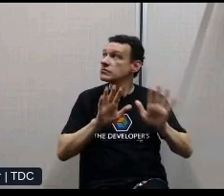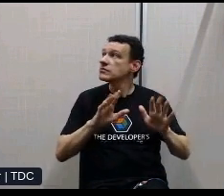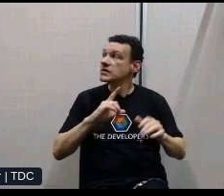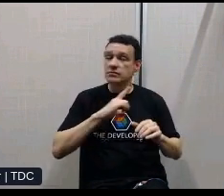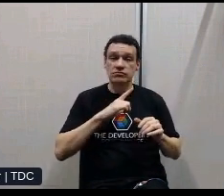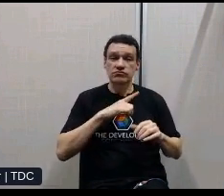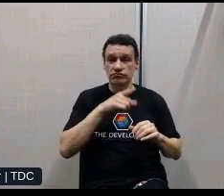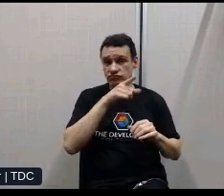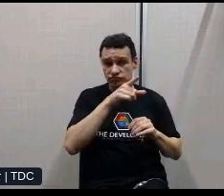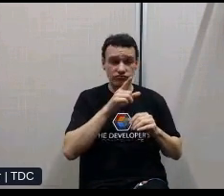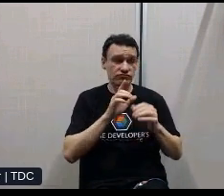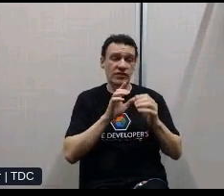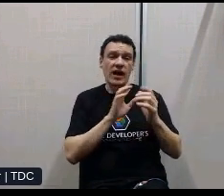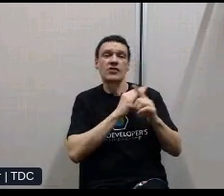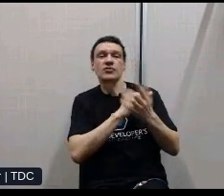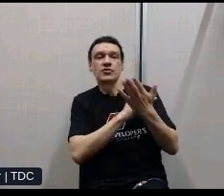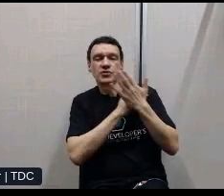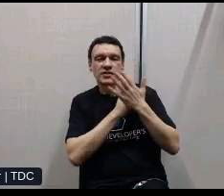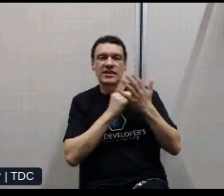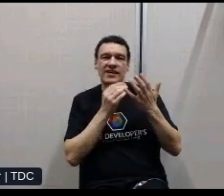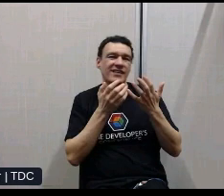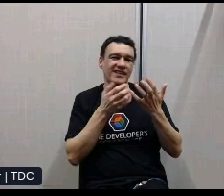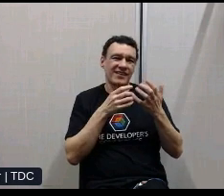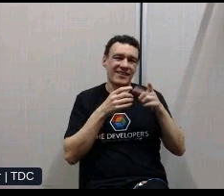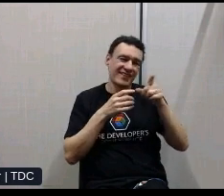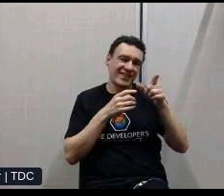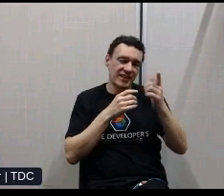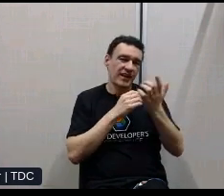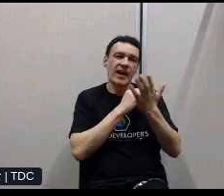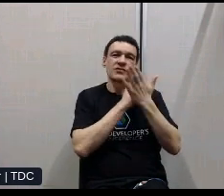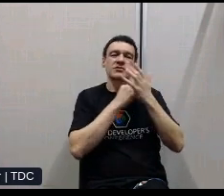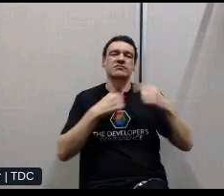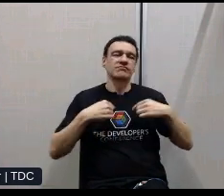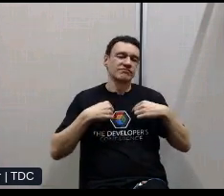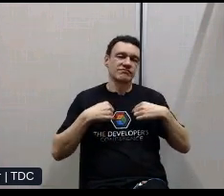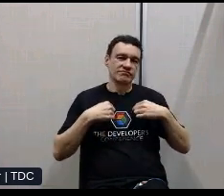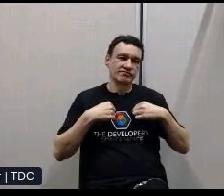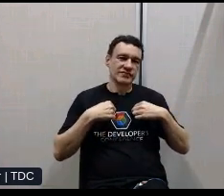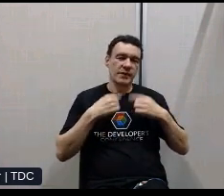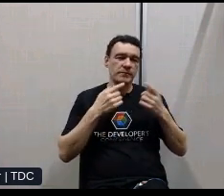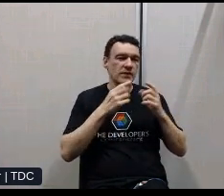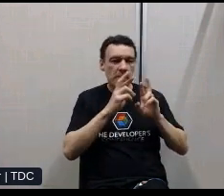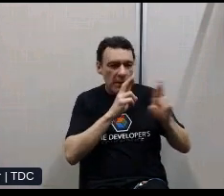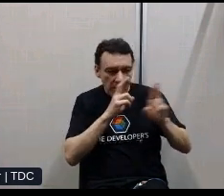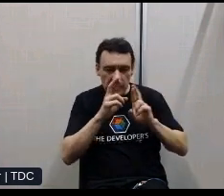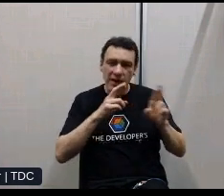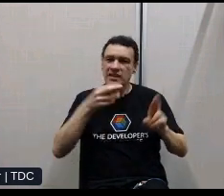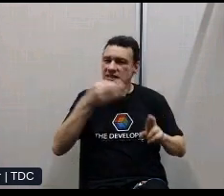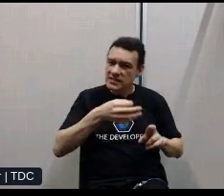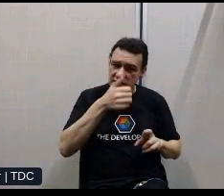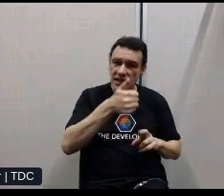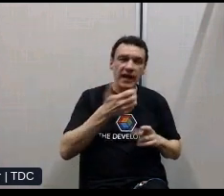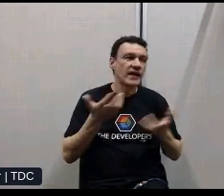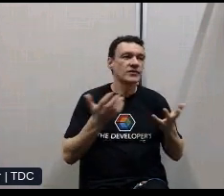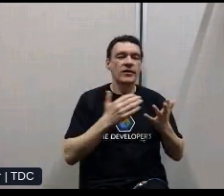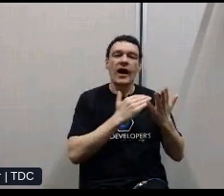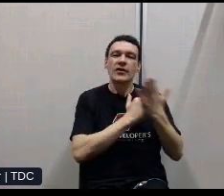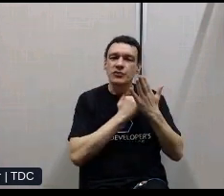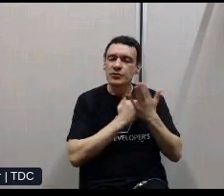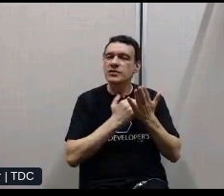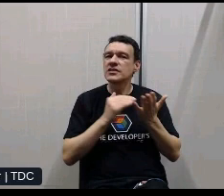realmente acolher, que vai trazer aquele momento de resposta, de ajuda, enfim, e